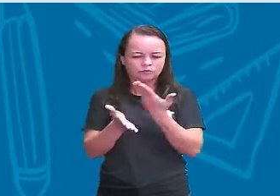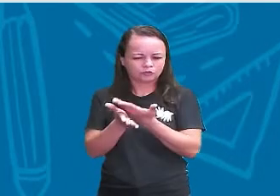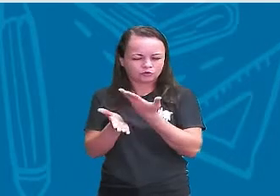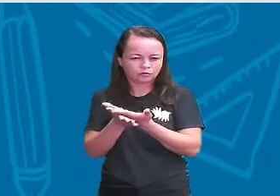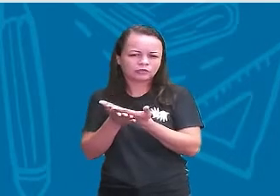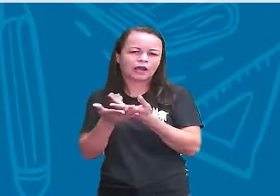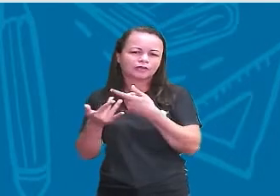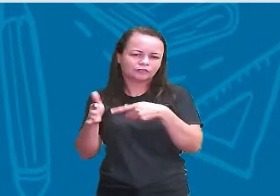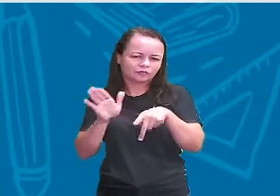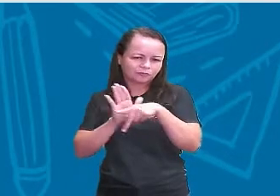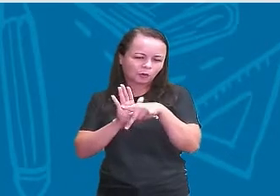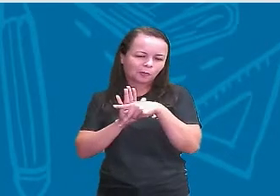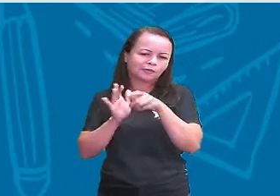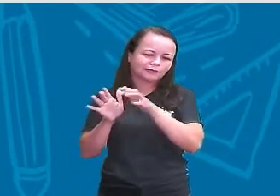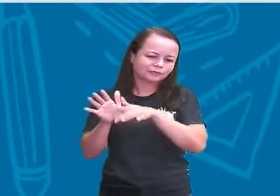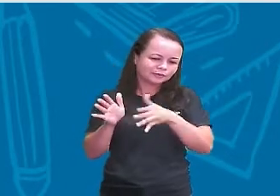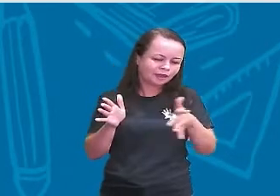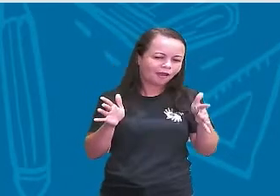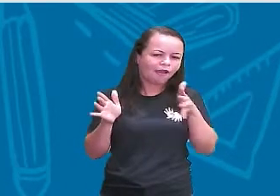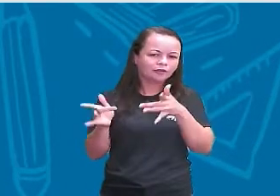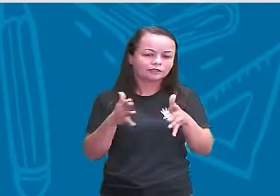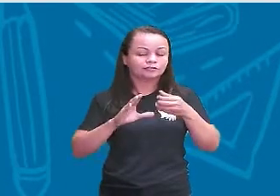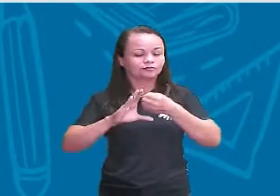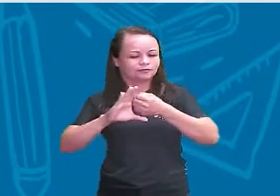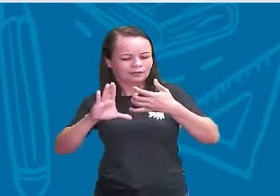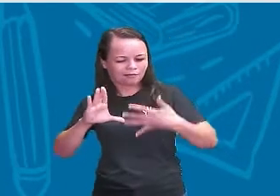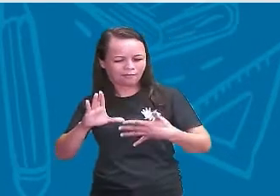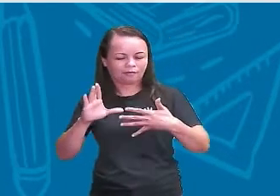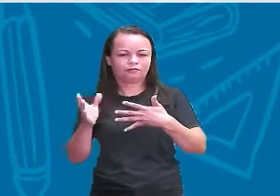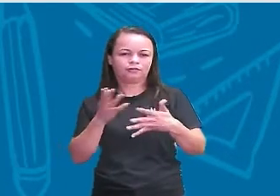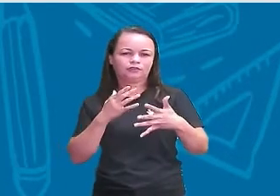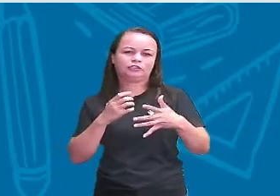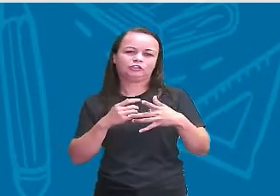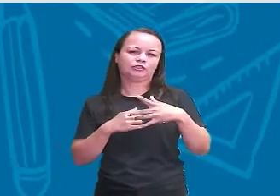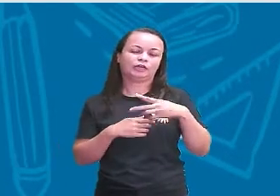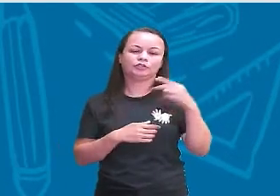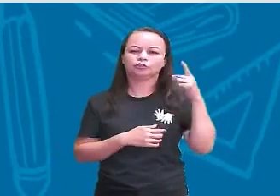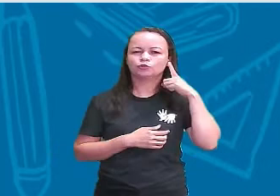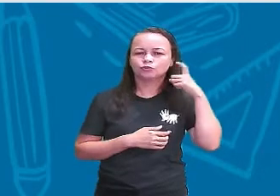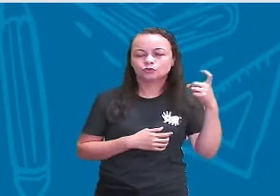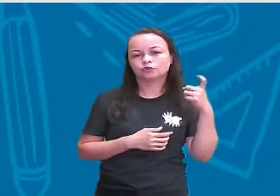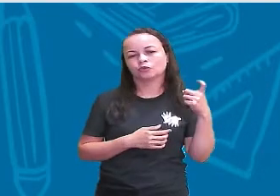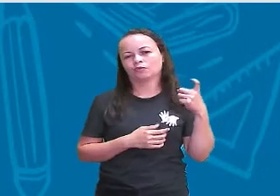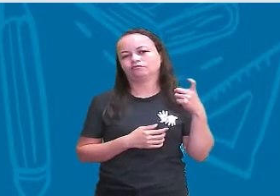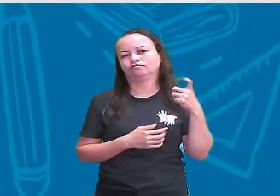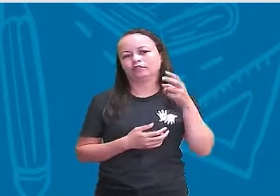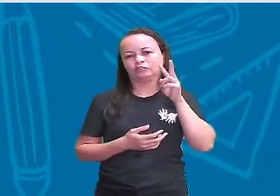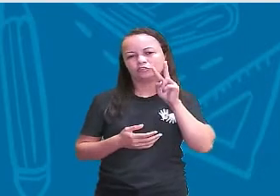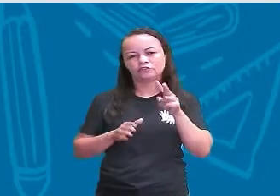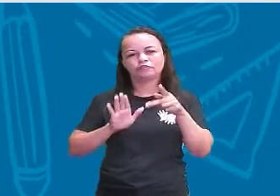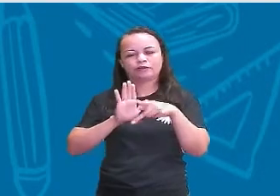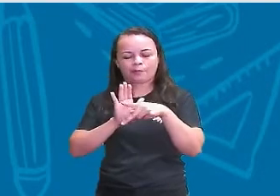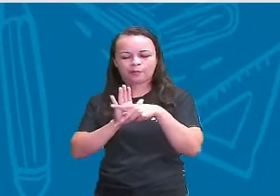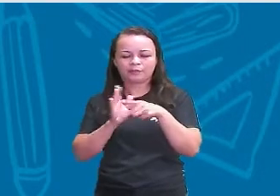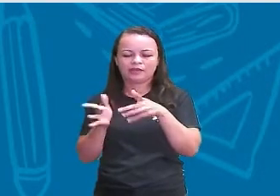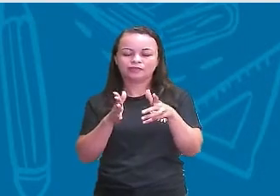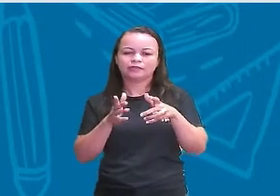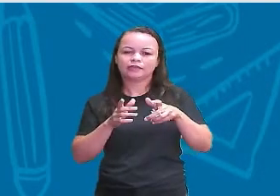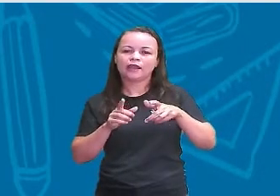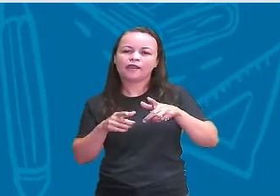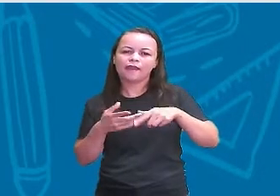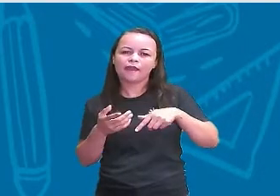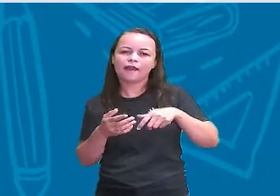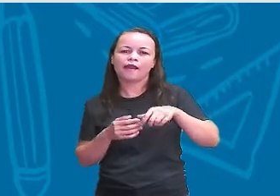várias propriedades e características que o som possui, a gente vai ver que uma dessas propriedades é a